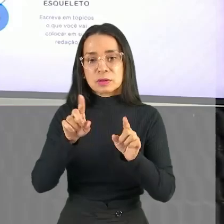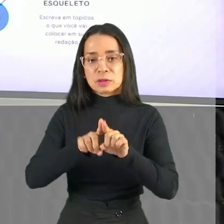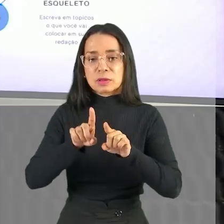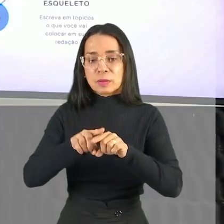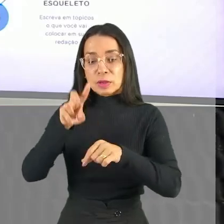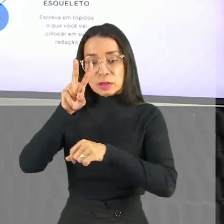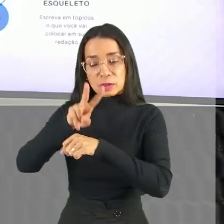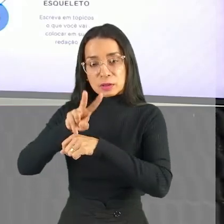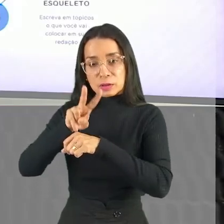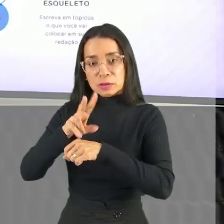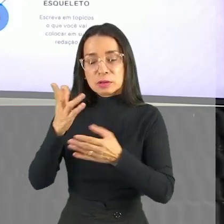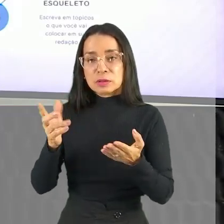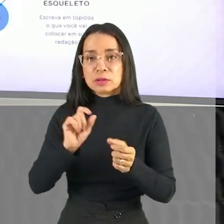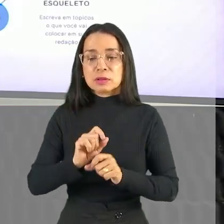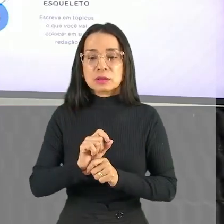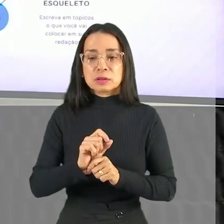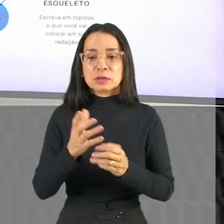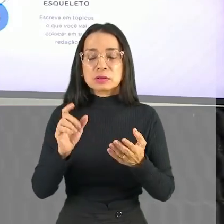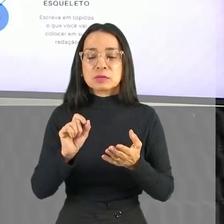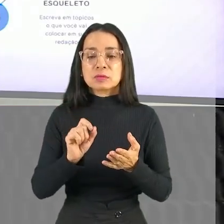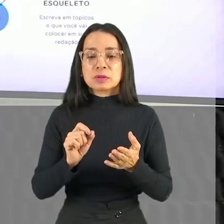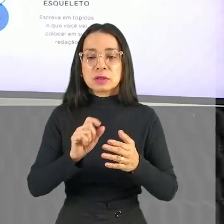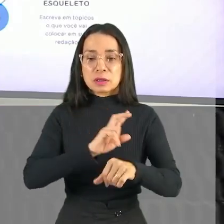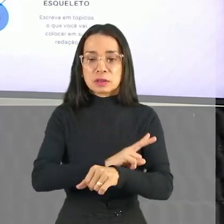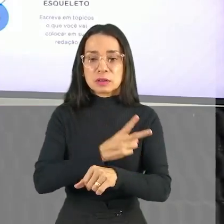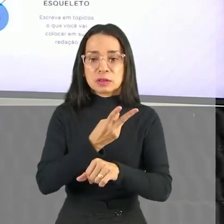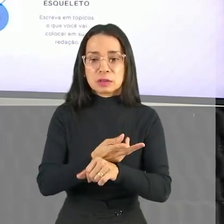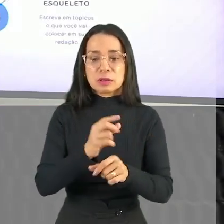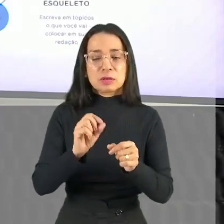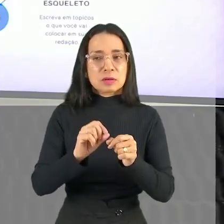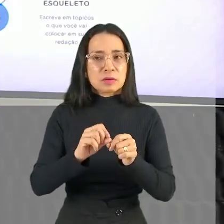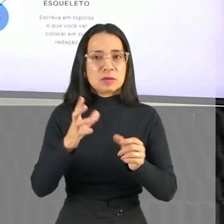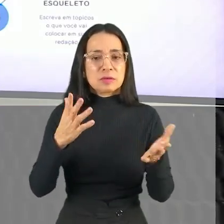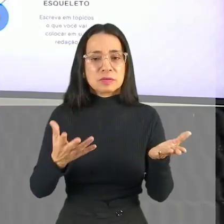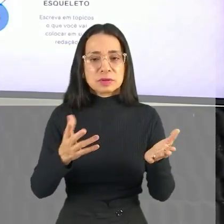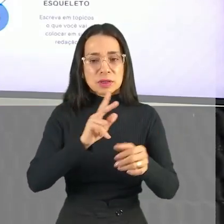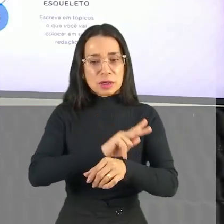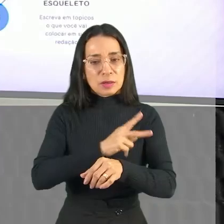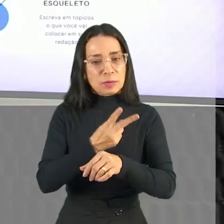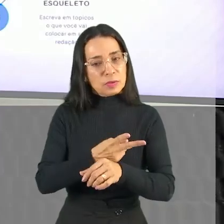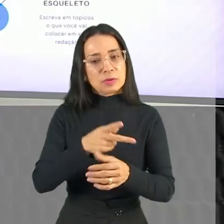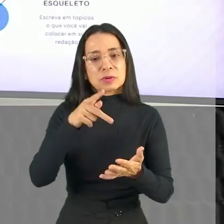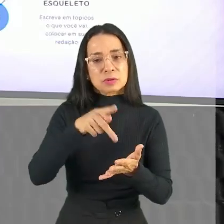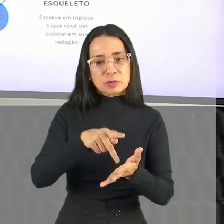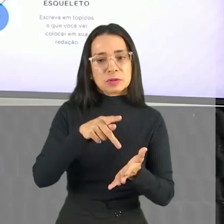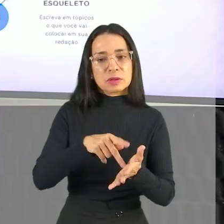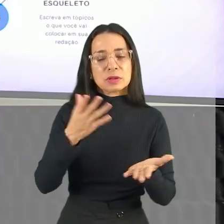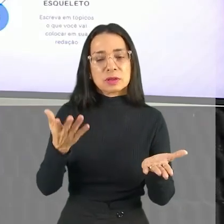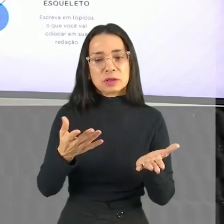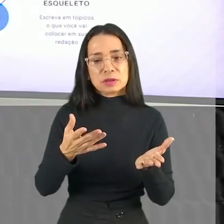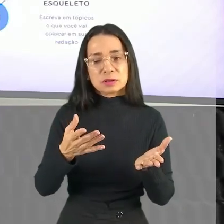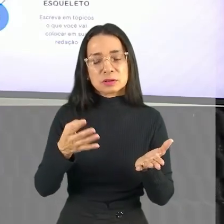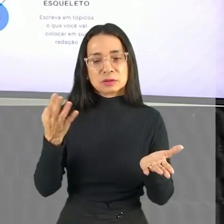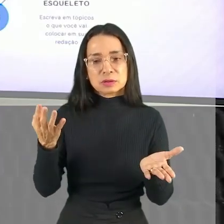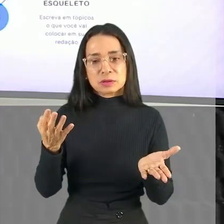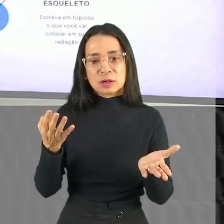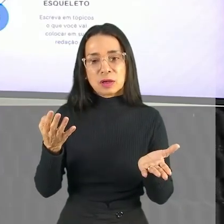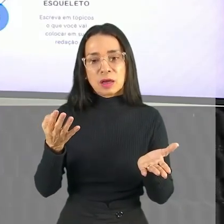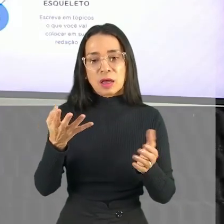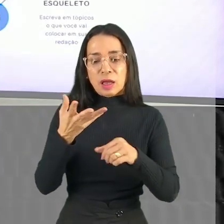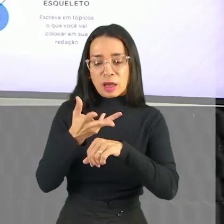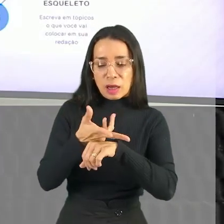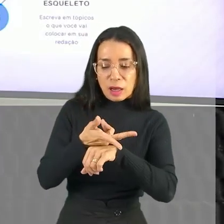monitoramento. Isso são as minhas hipóteses. E o que vai fazer essa minha hipótese virar um fato? A minha argumentação. Então, eu